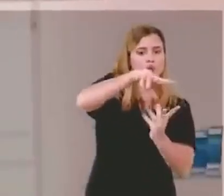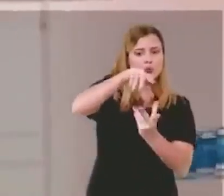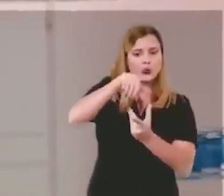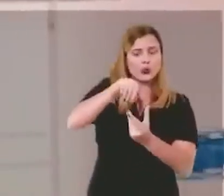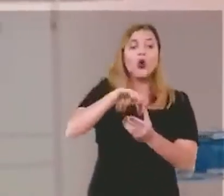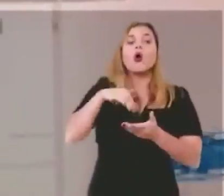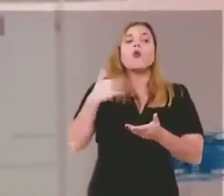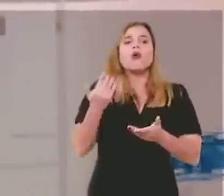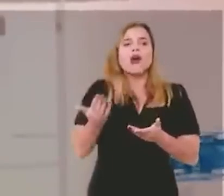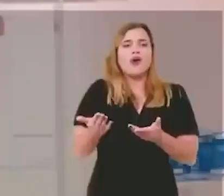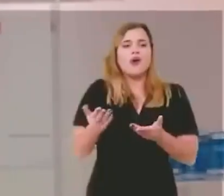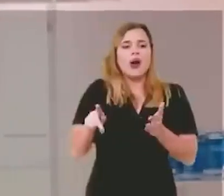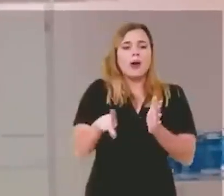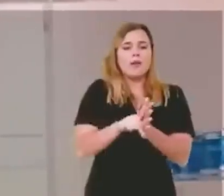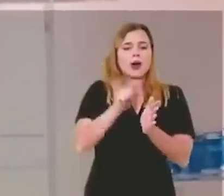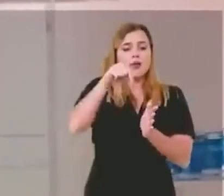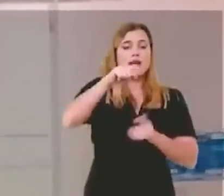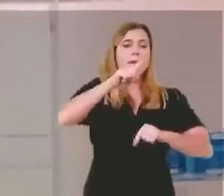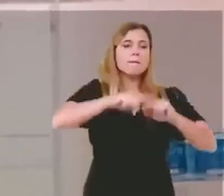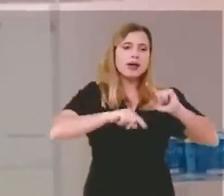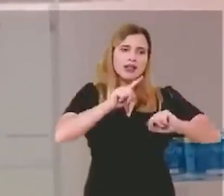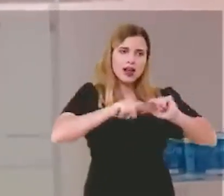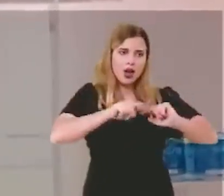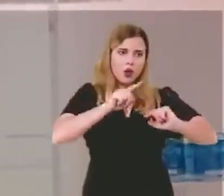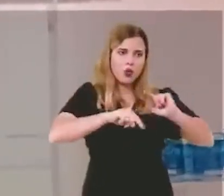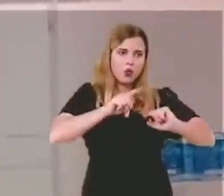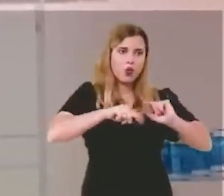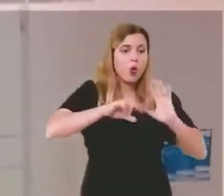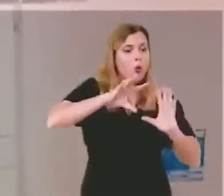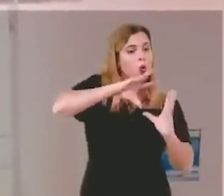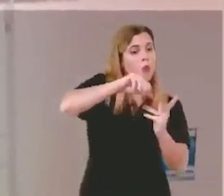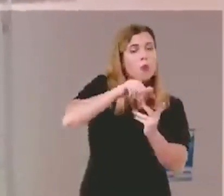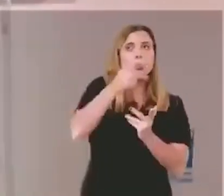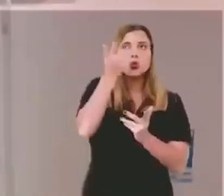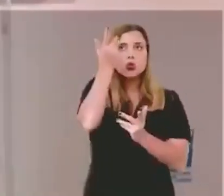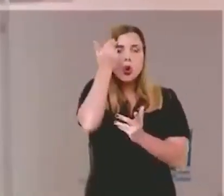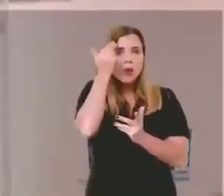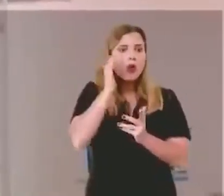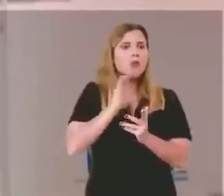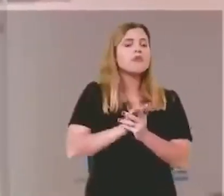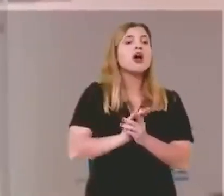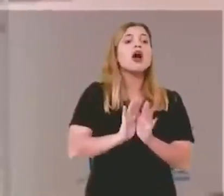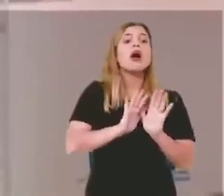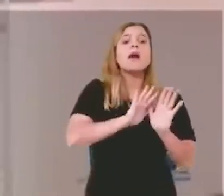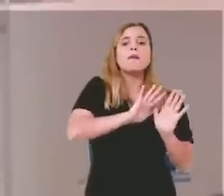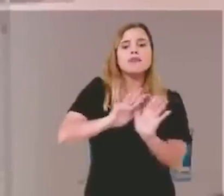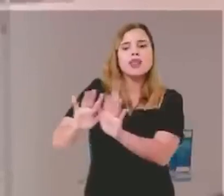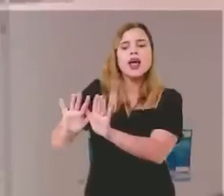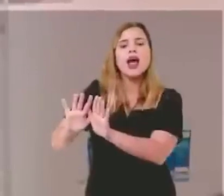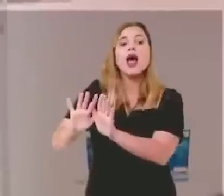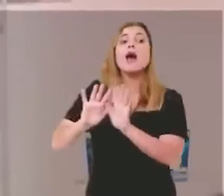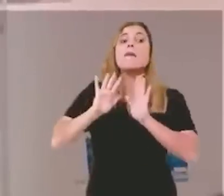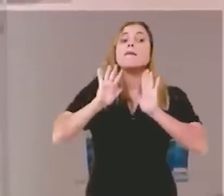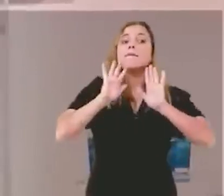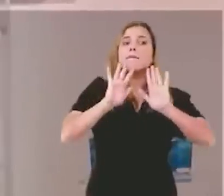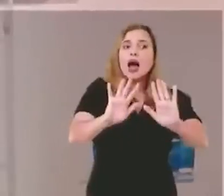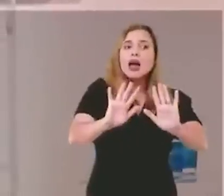dele. Que mundo? Mundo material. O mundo não o conheceu. Que mundo? Mundo das